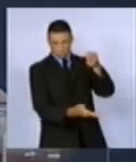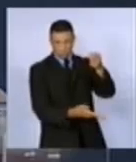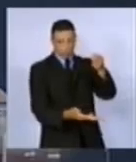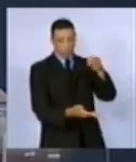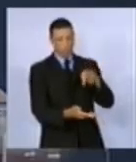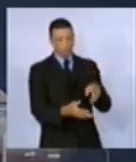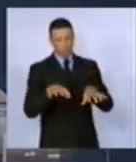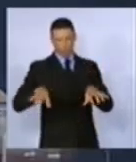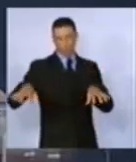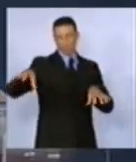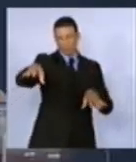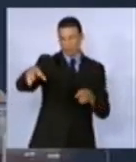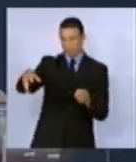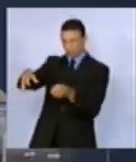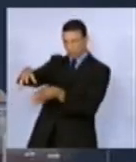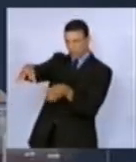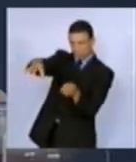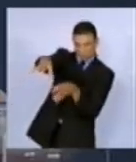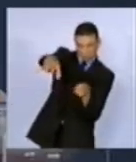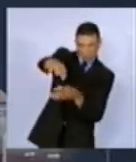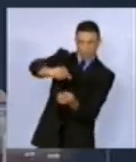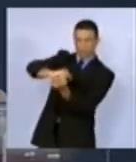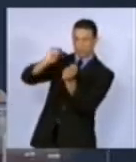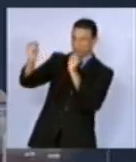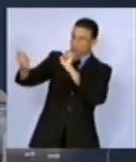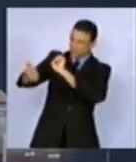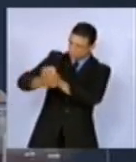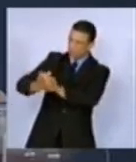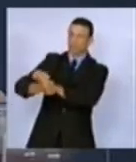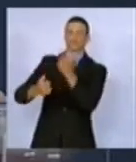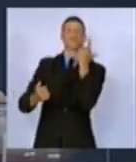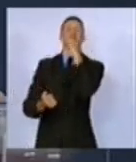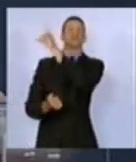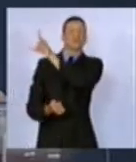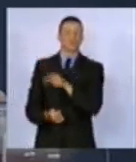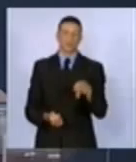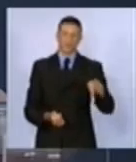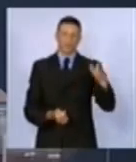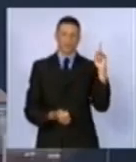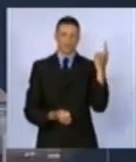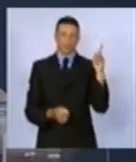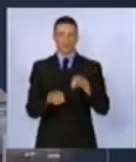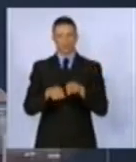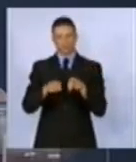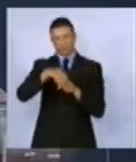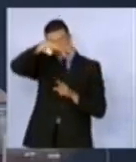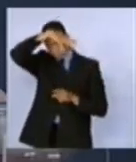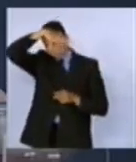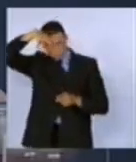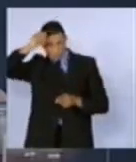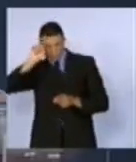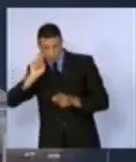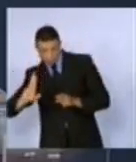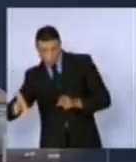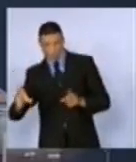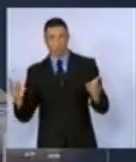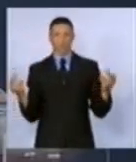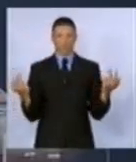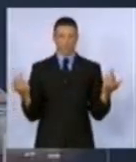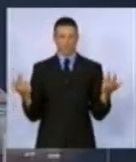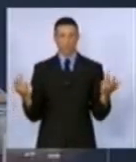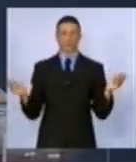unidades puderam se adaptar E daí que acontece em Goiás e também no mano Grosso do Sul de termos Altos percentuais